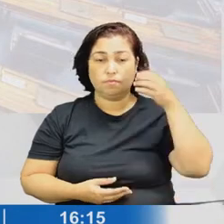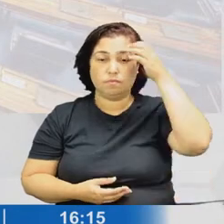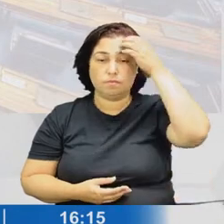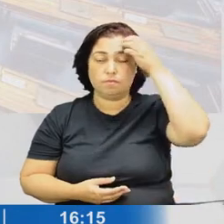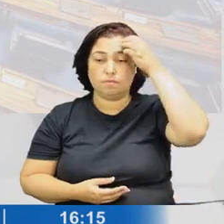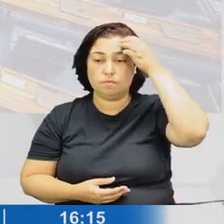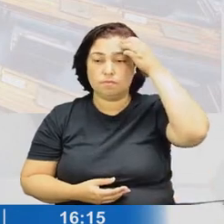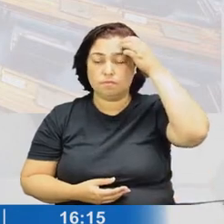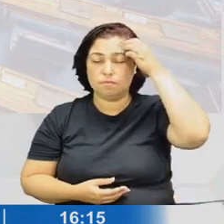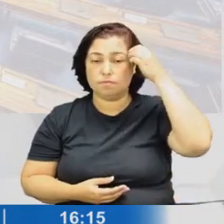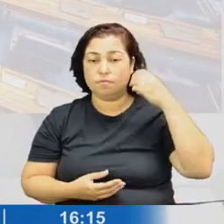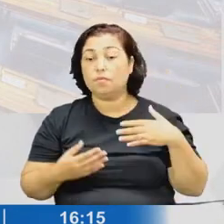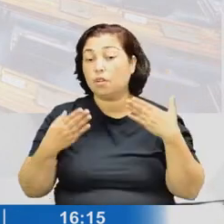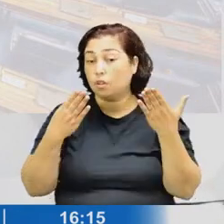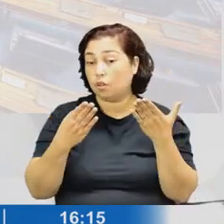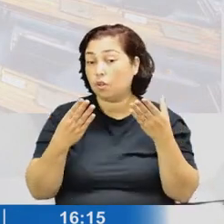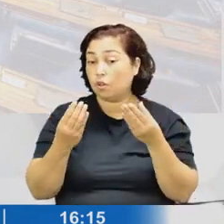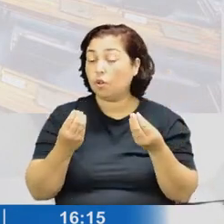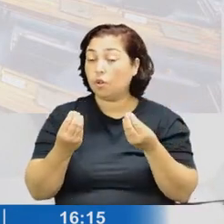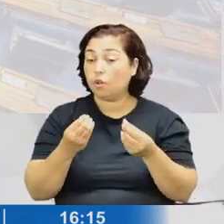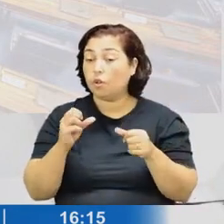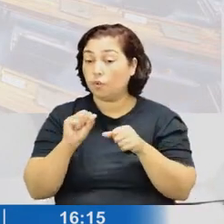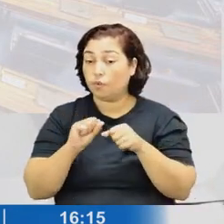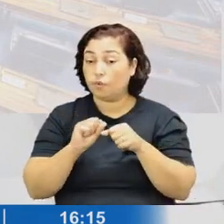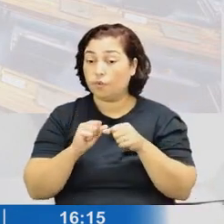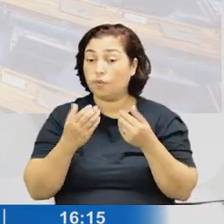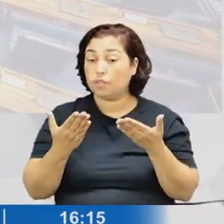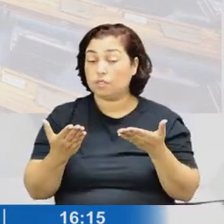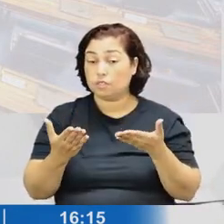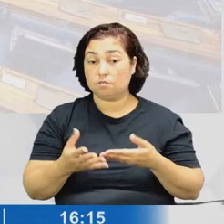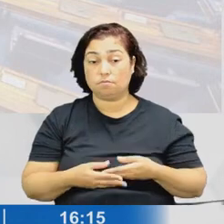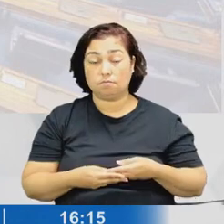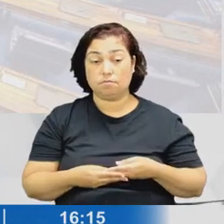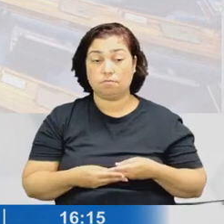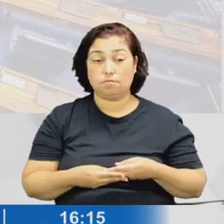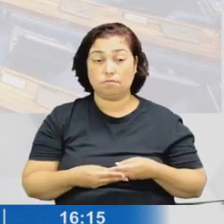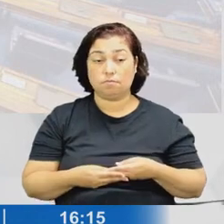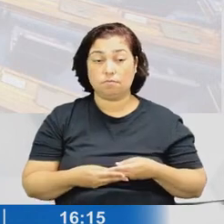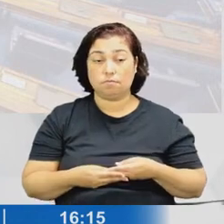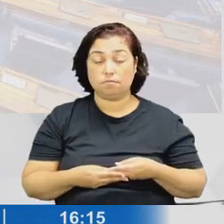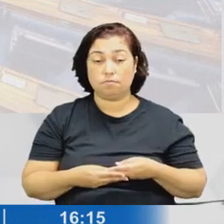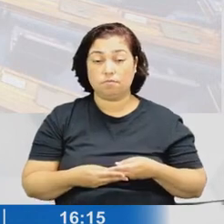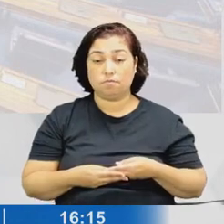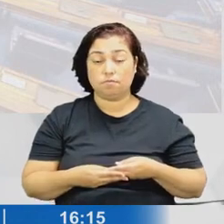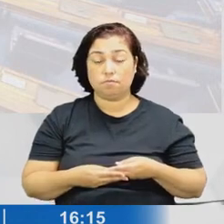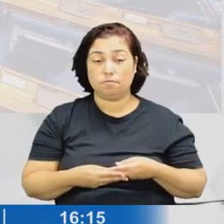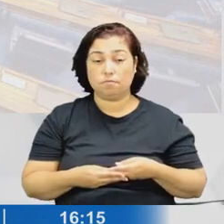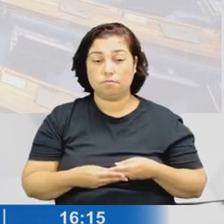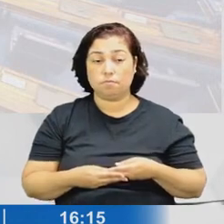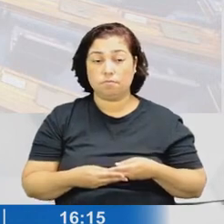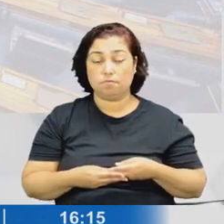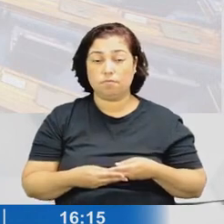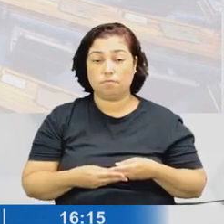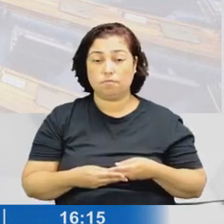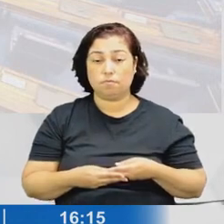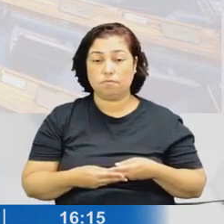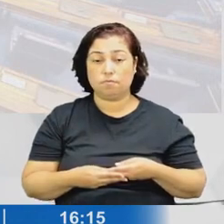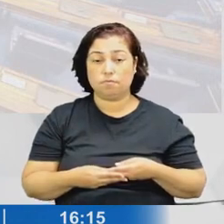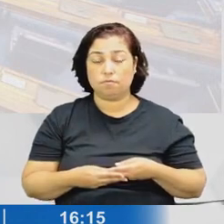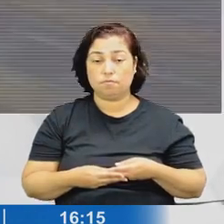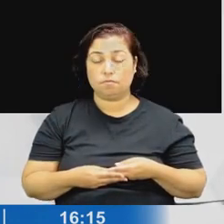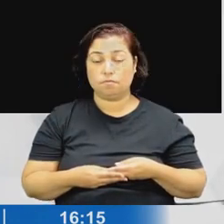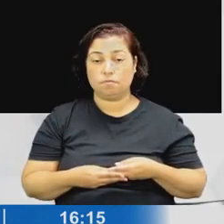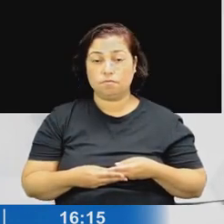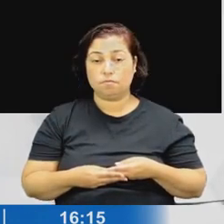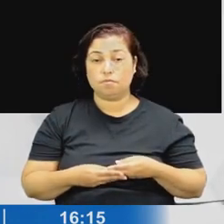Walking vai ser votado pelo PSOL ele não vai ser votado pelo pessoal gente então é isso que horas tá é porque a gente vai